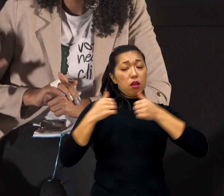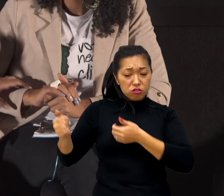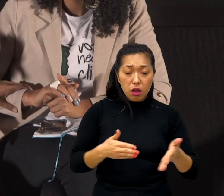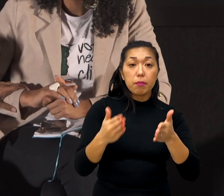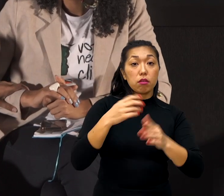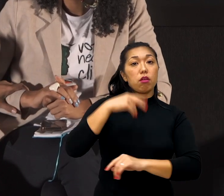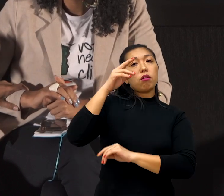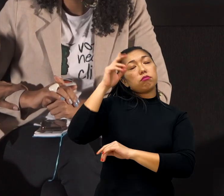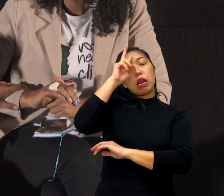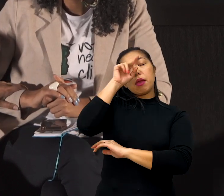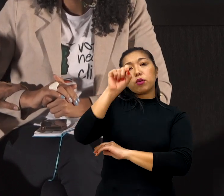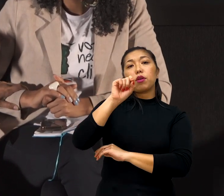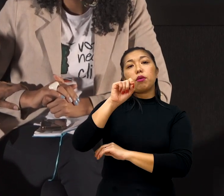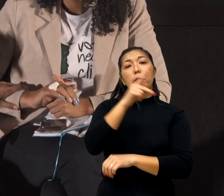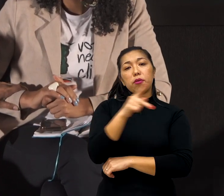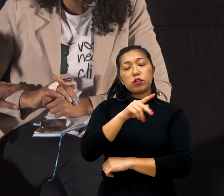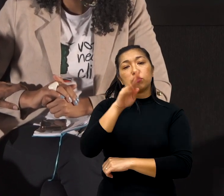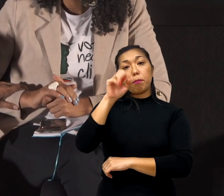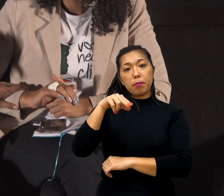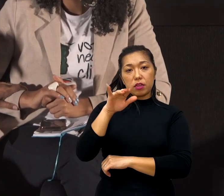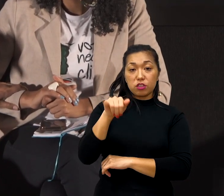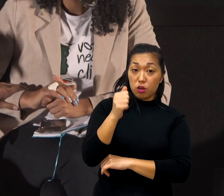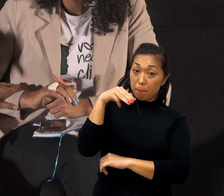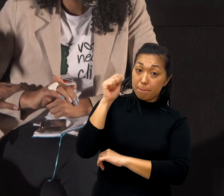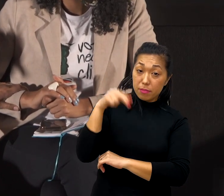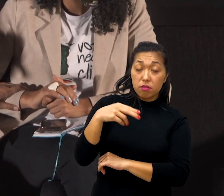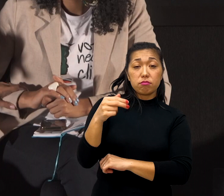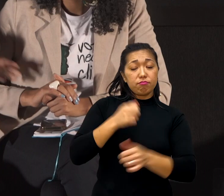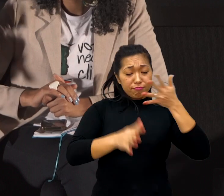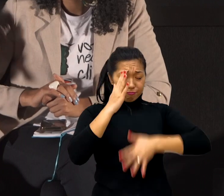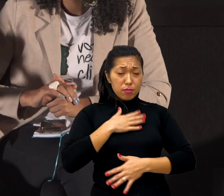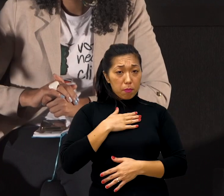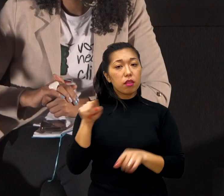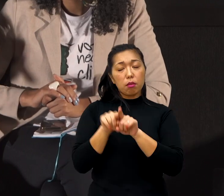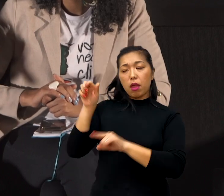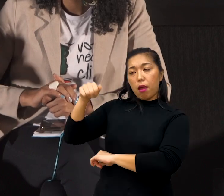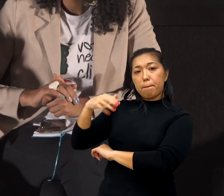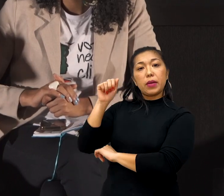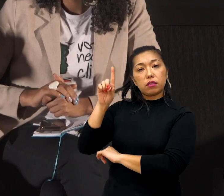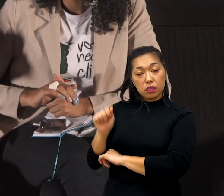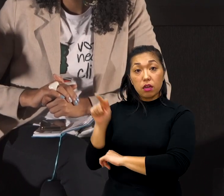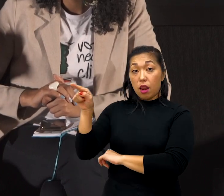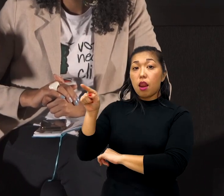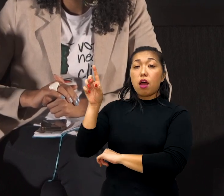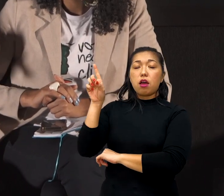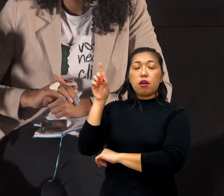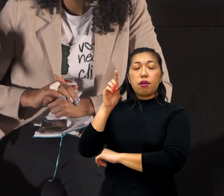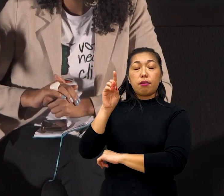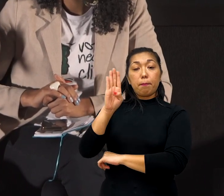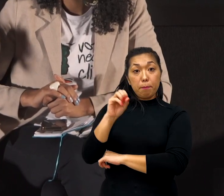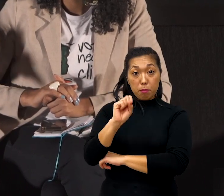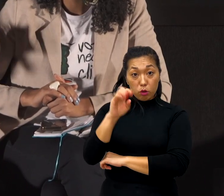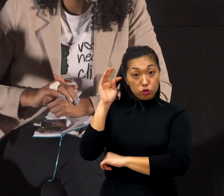assim, lembro muito do professor Benjamin Chaves, falou isso para mim e para Amanda, lá em Boston, no ano passado. O